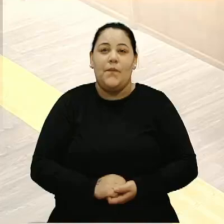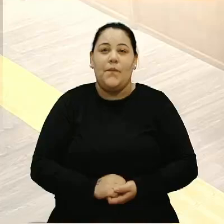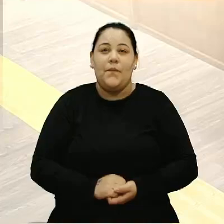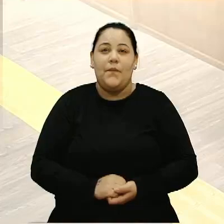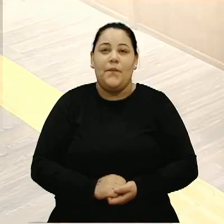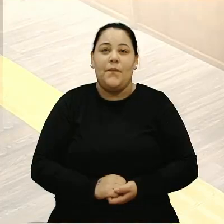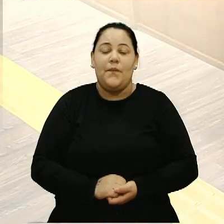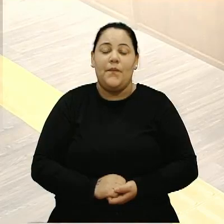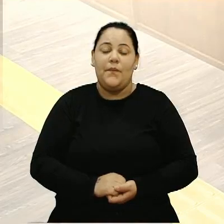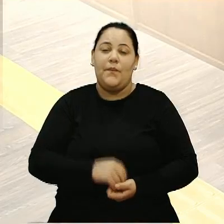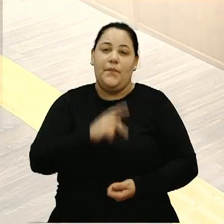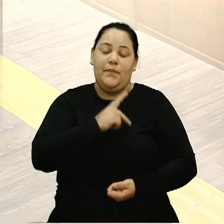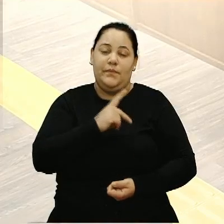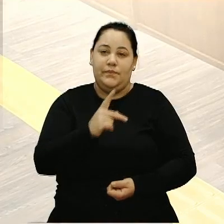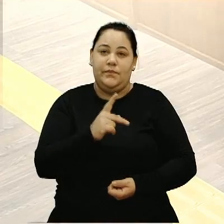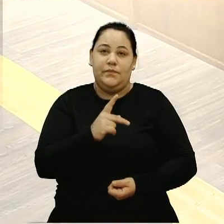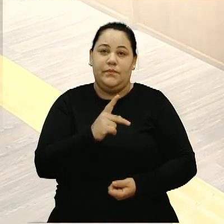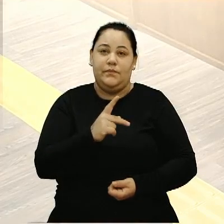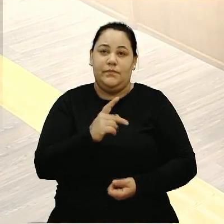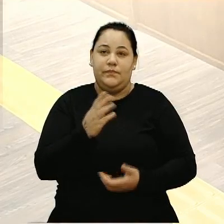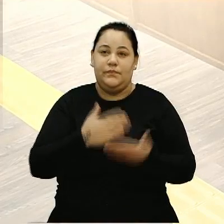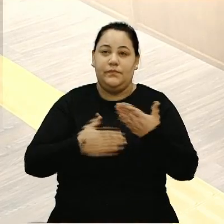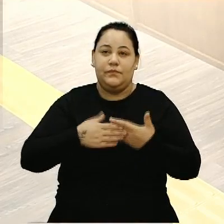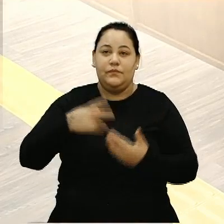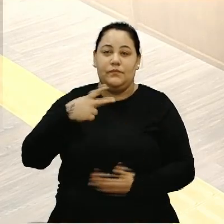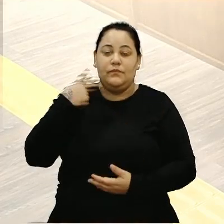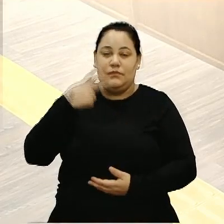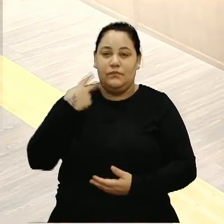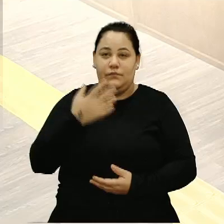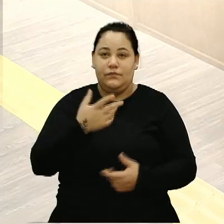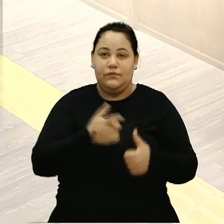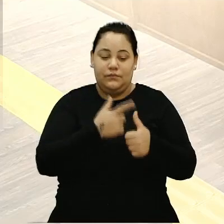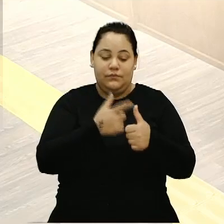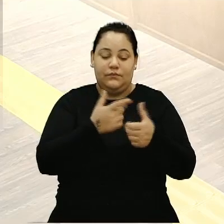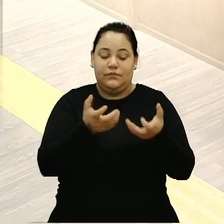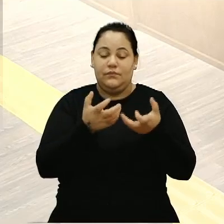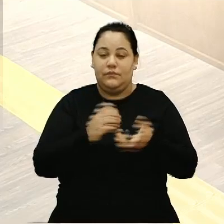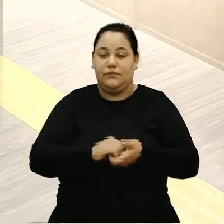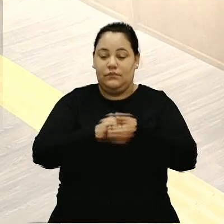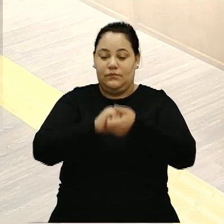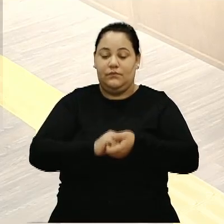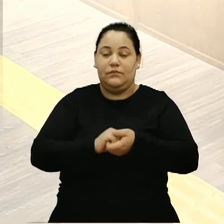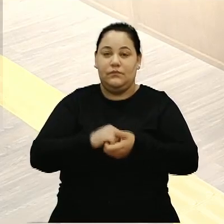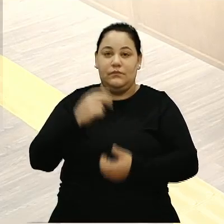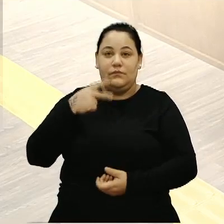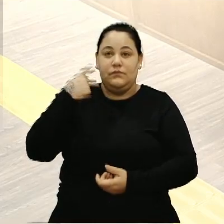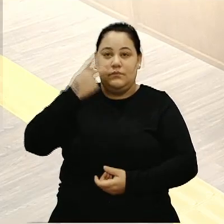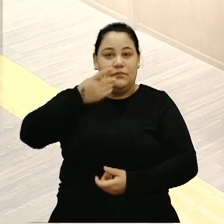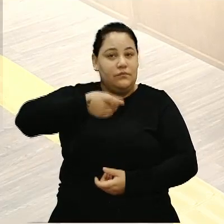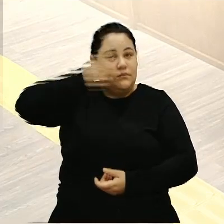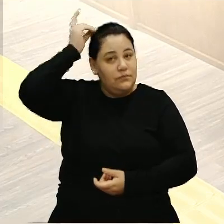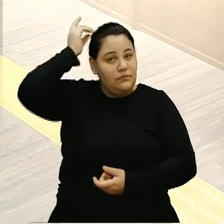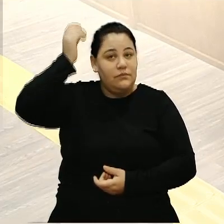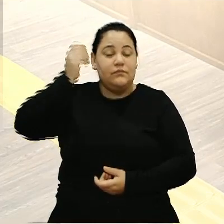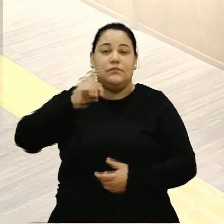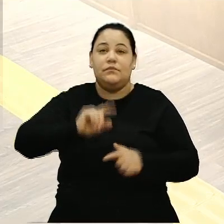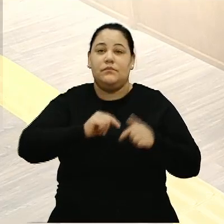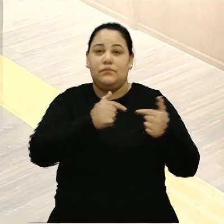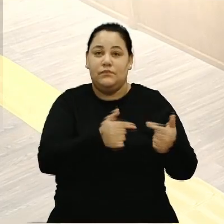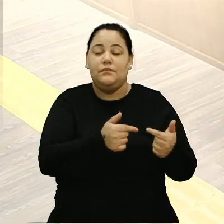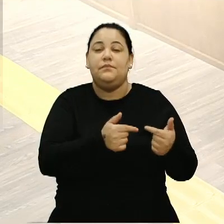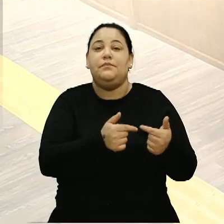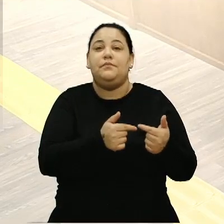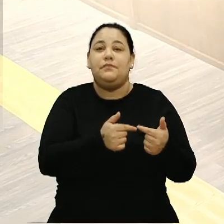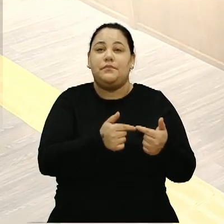Senhora presidente, senhores vereadores, primeiramente cumprimentar o vereador Lucas Dil pela iniciativa de propor